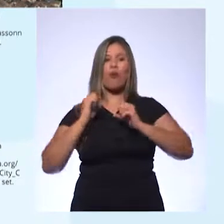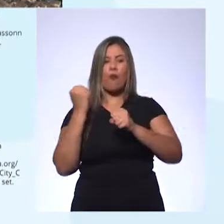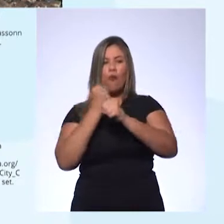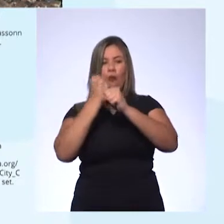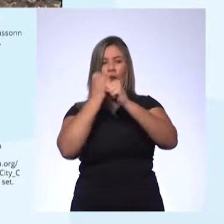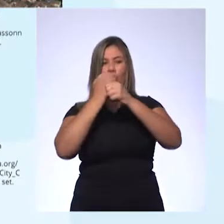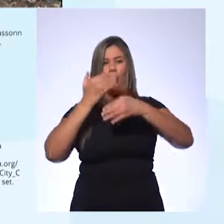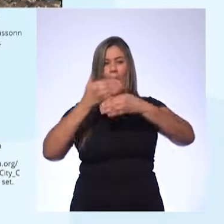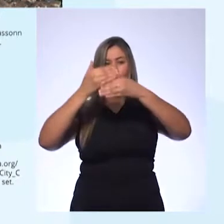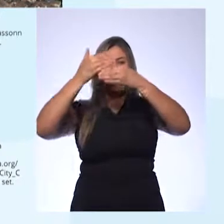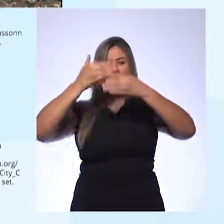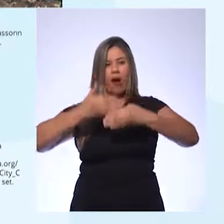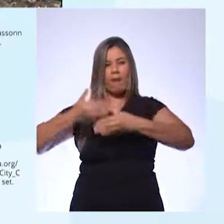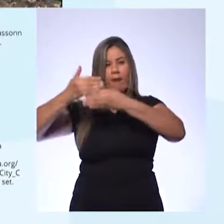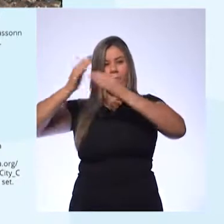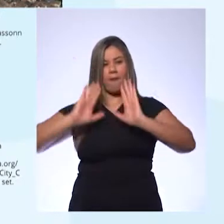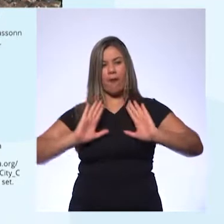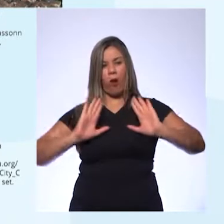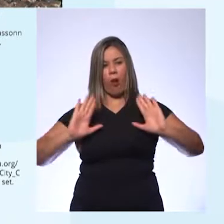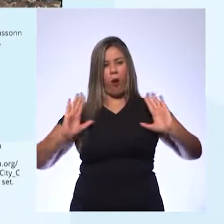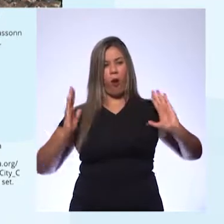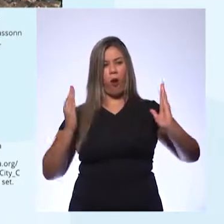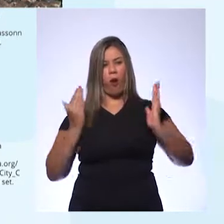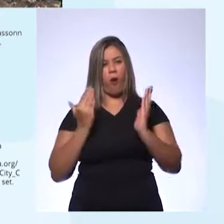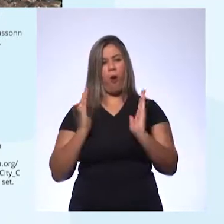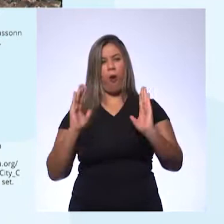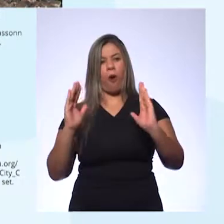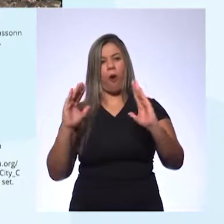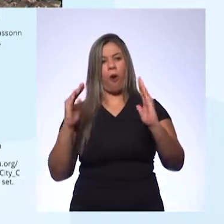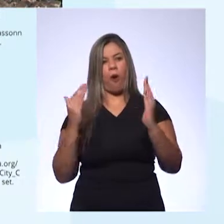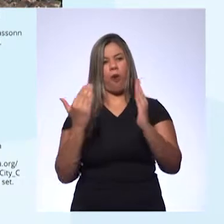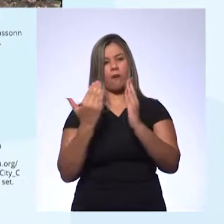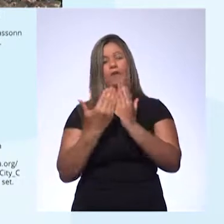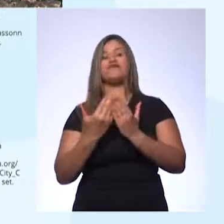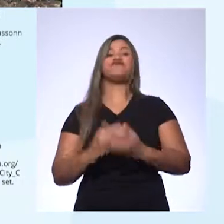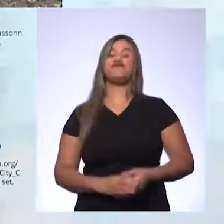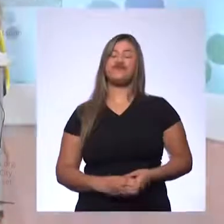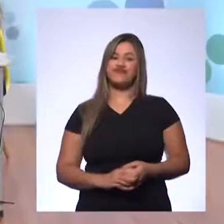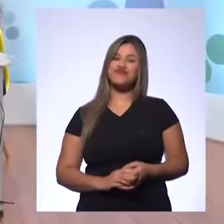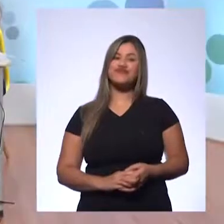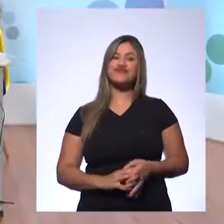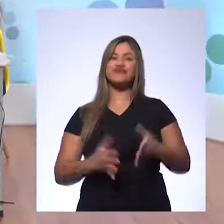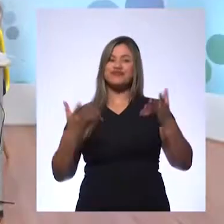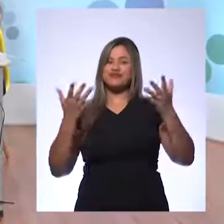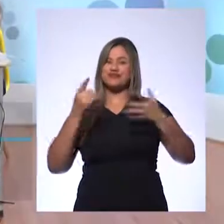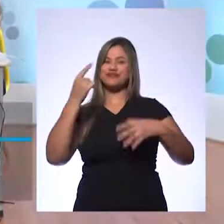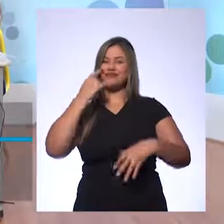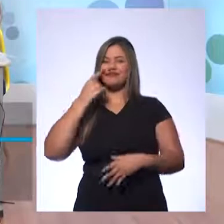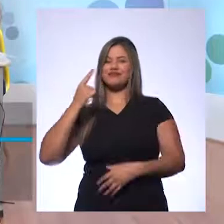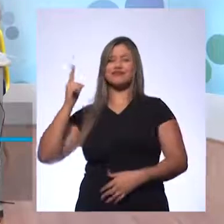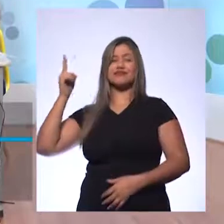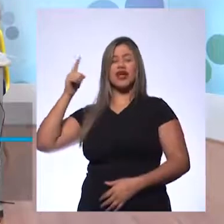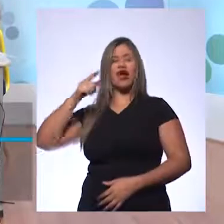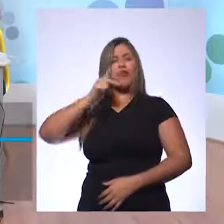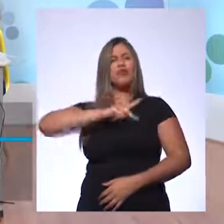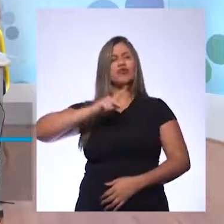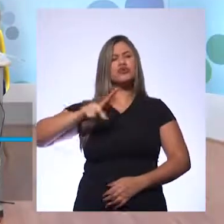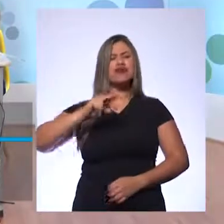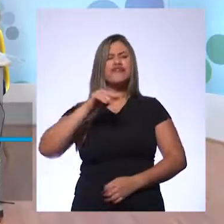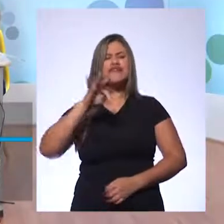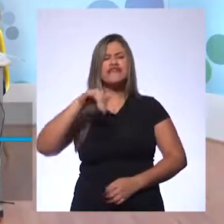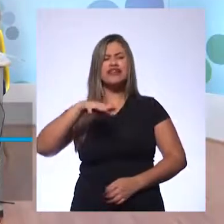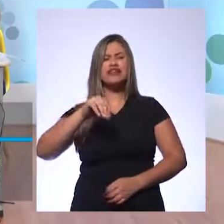perceberam que ela é uma cidade de Morada agora vamos aqui para a professora Fernanda O que que tem a ver